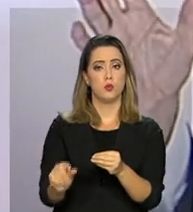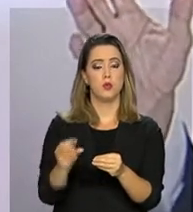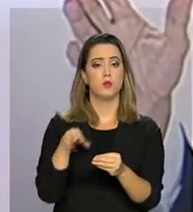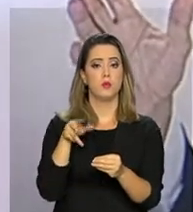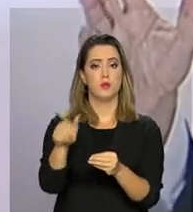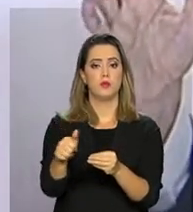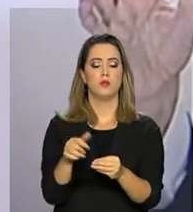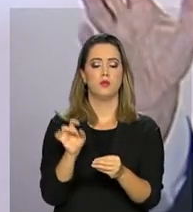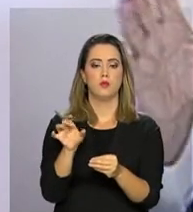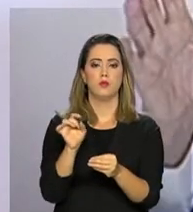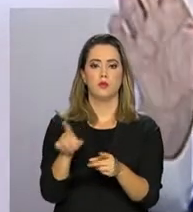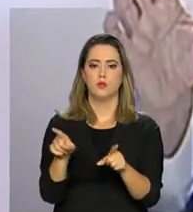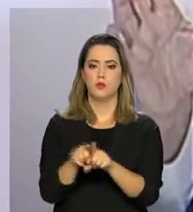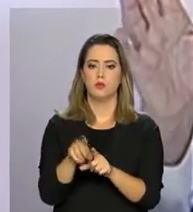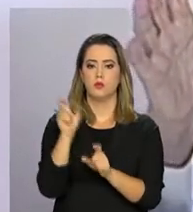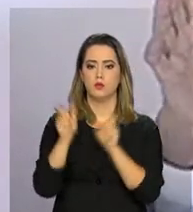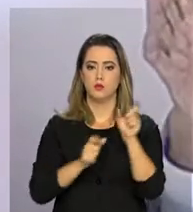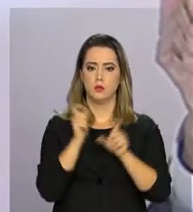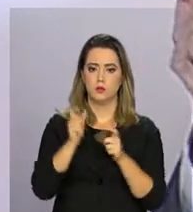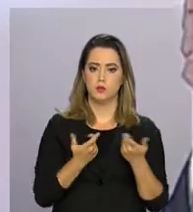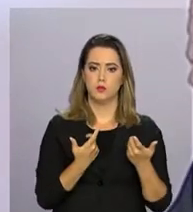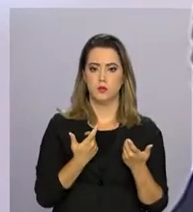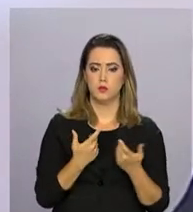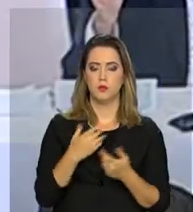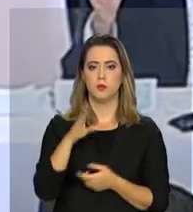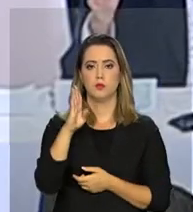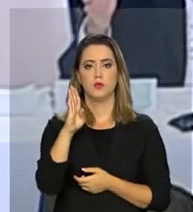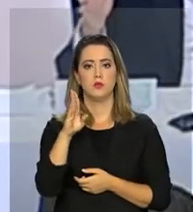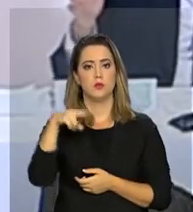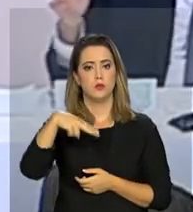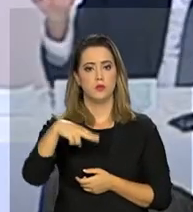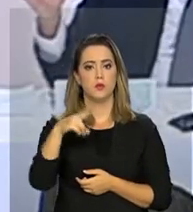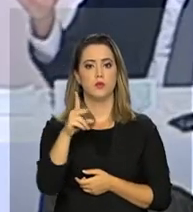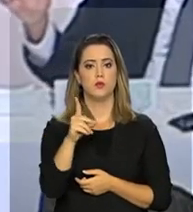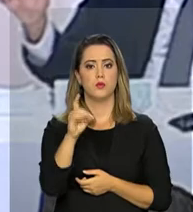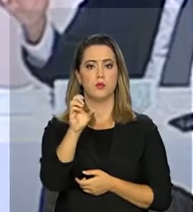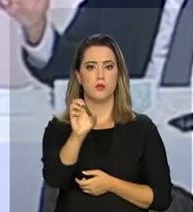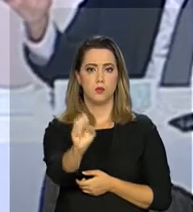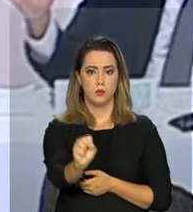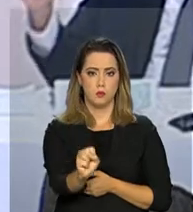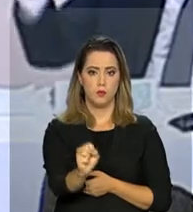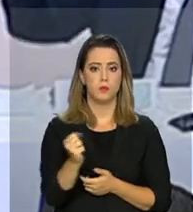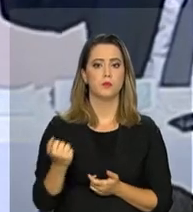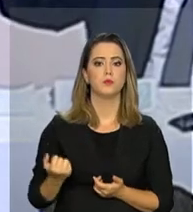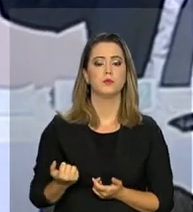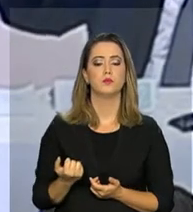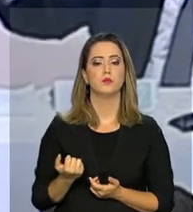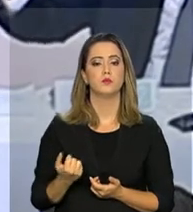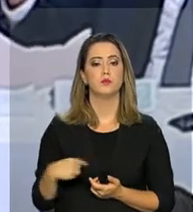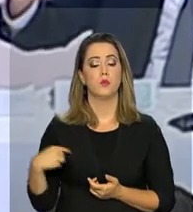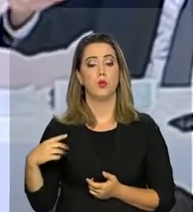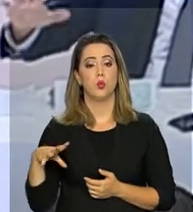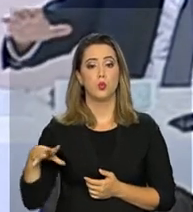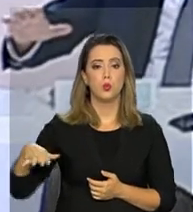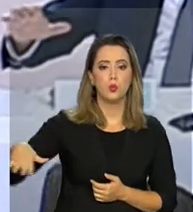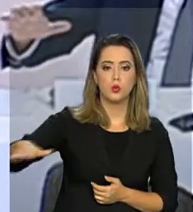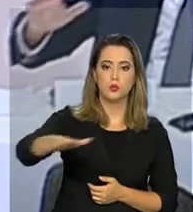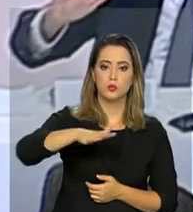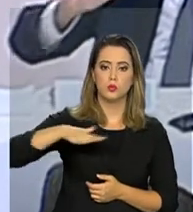para clientes do bes desce certo esta idéia todos